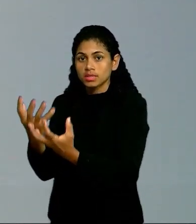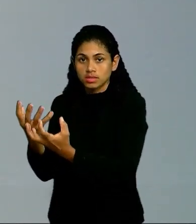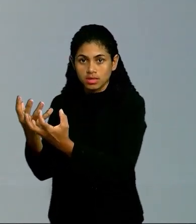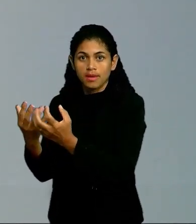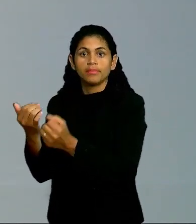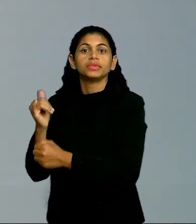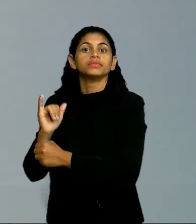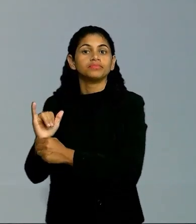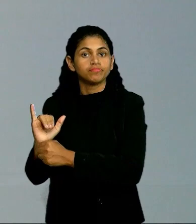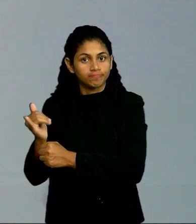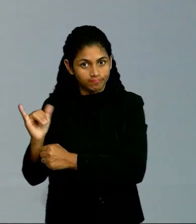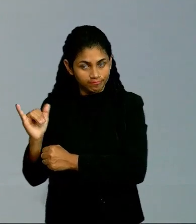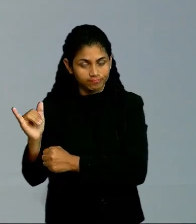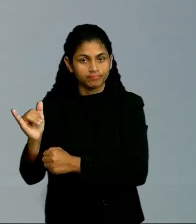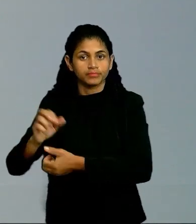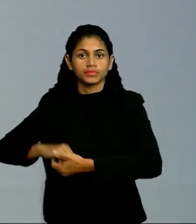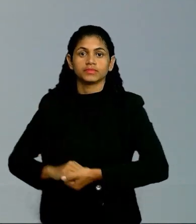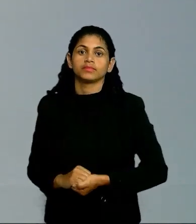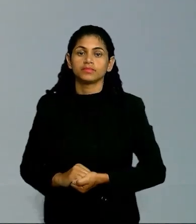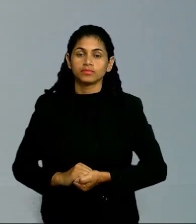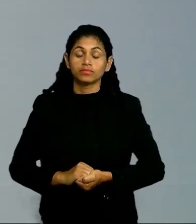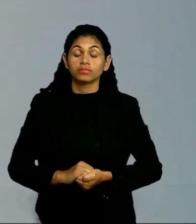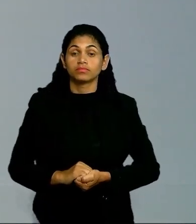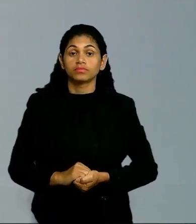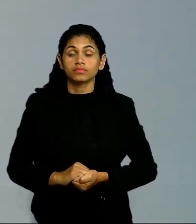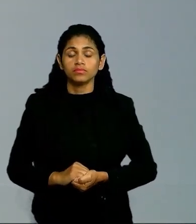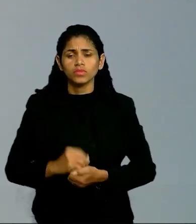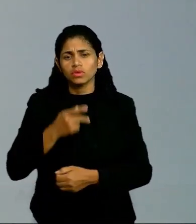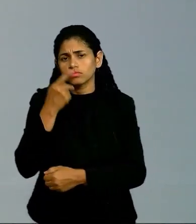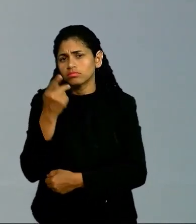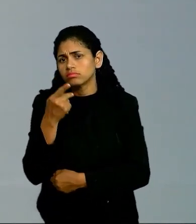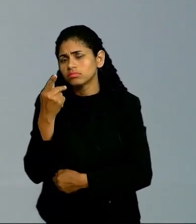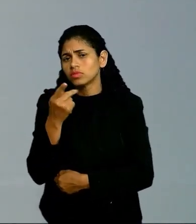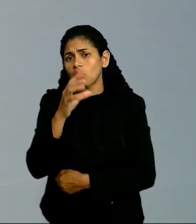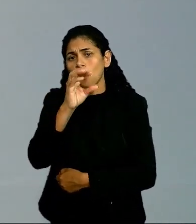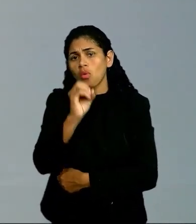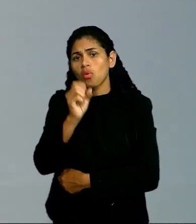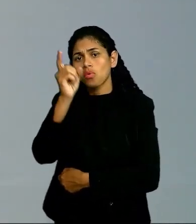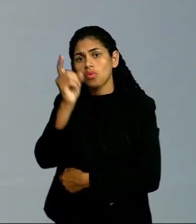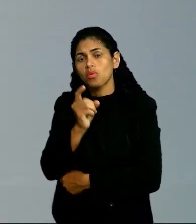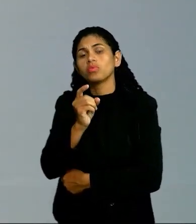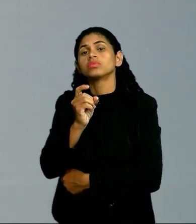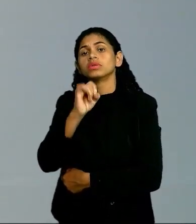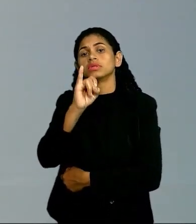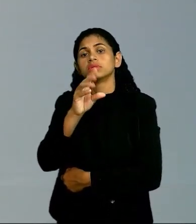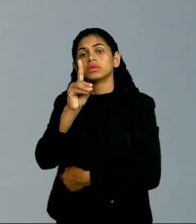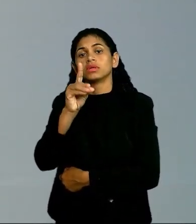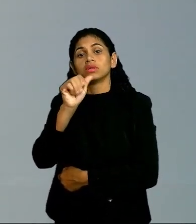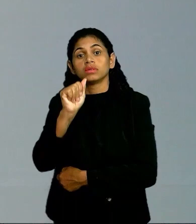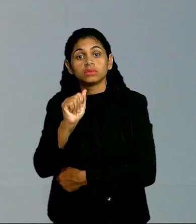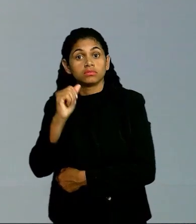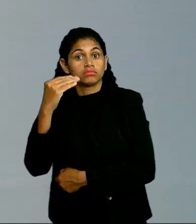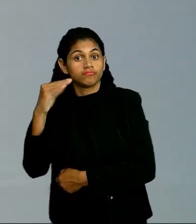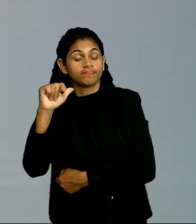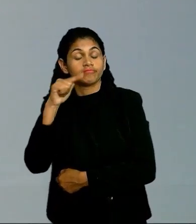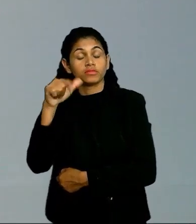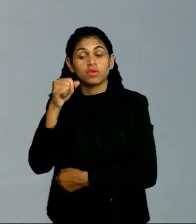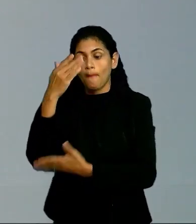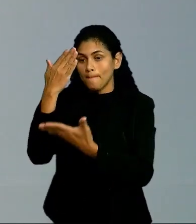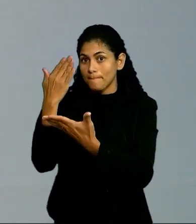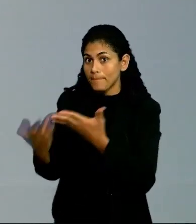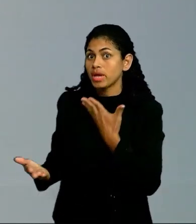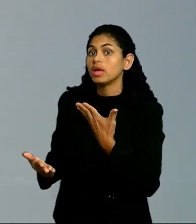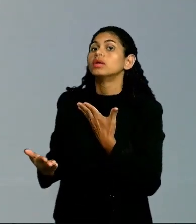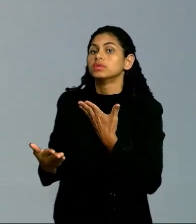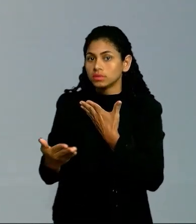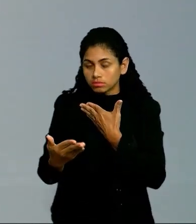elétrons, ele é negativo, ele ganha elétrons. E aí, quando a gente fala de oxidação, eu estou falando em perda de elétrons, e quando eu